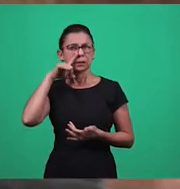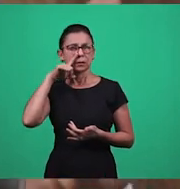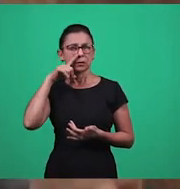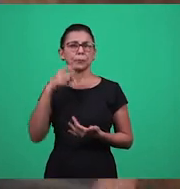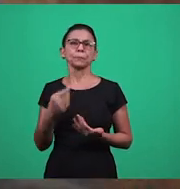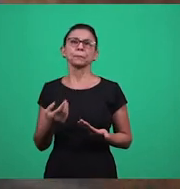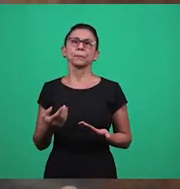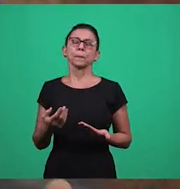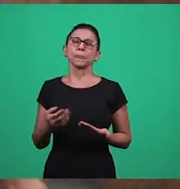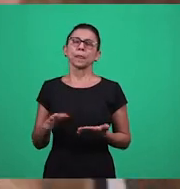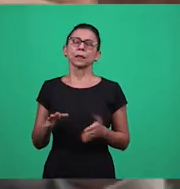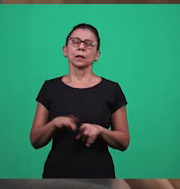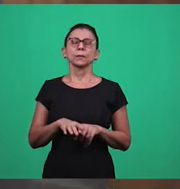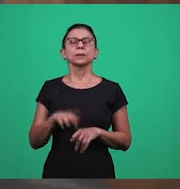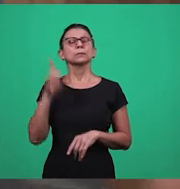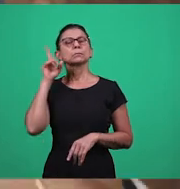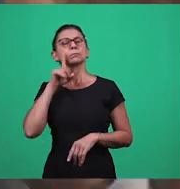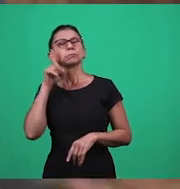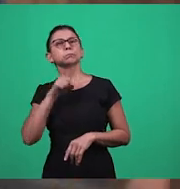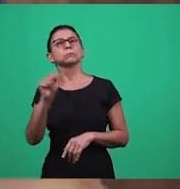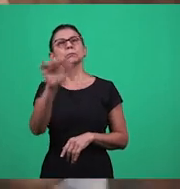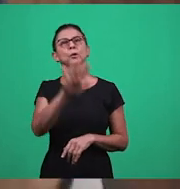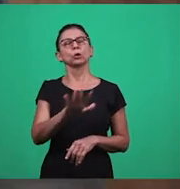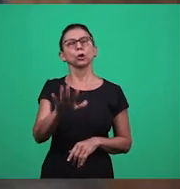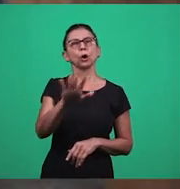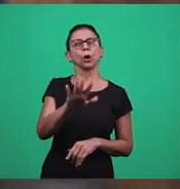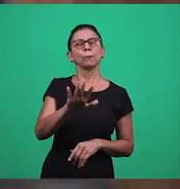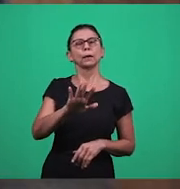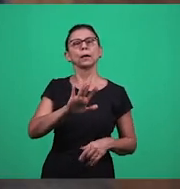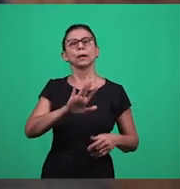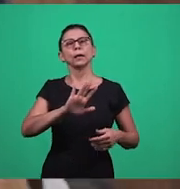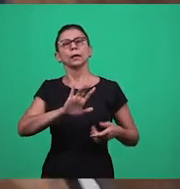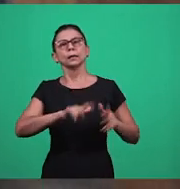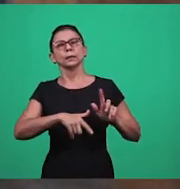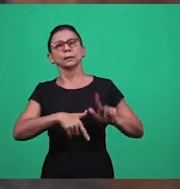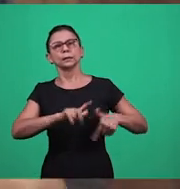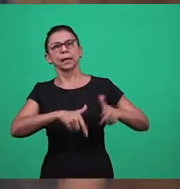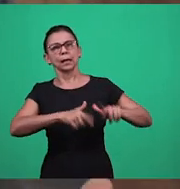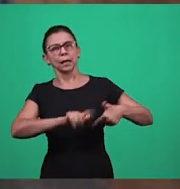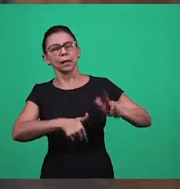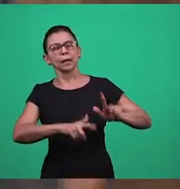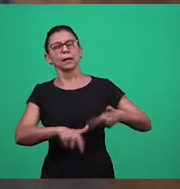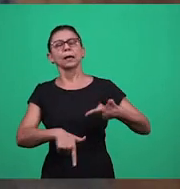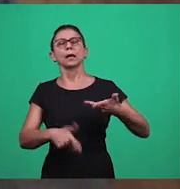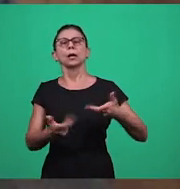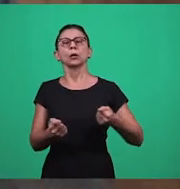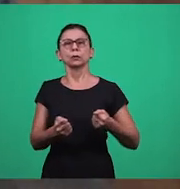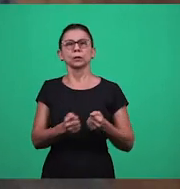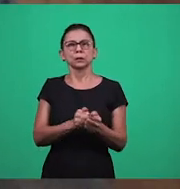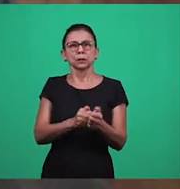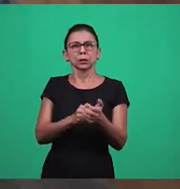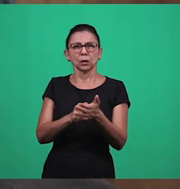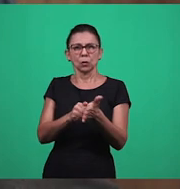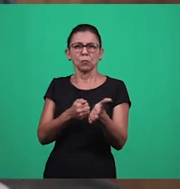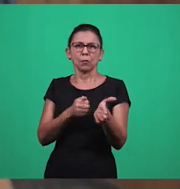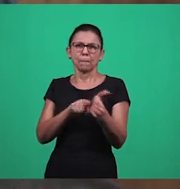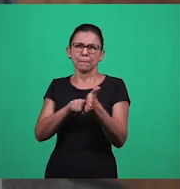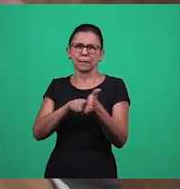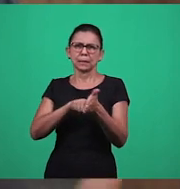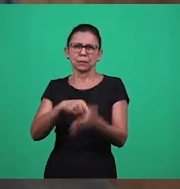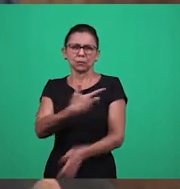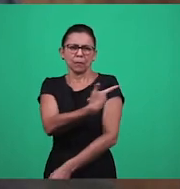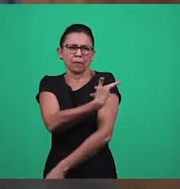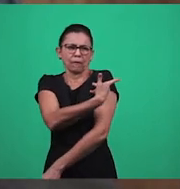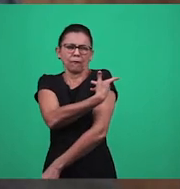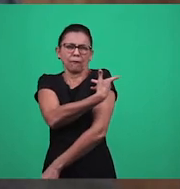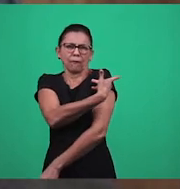existem alguns estudos nos Estados Unidos, na Europa, em Israel também, acerca da produção de uma vacina, para aí